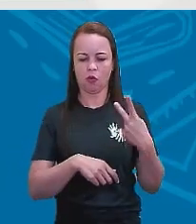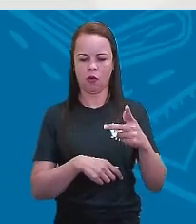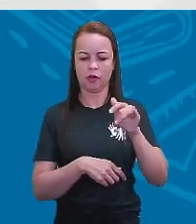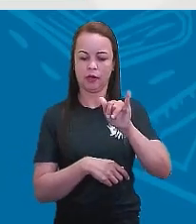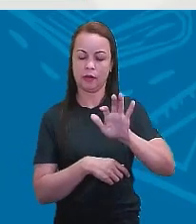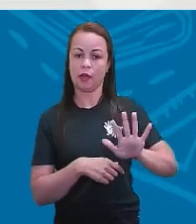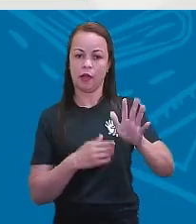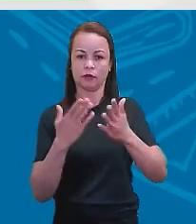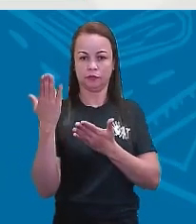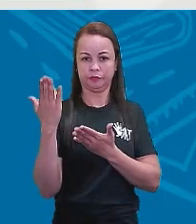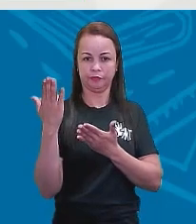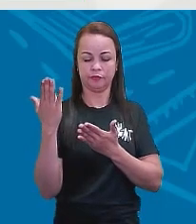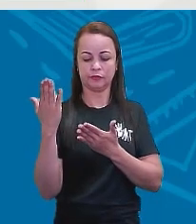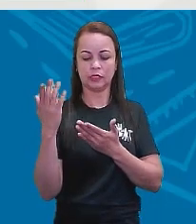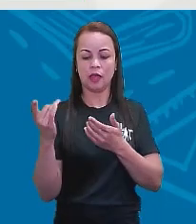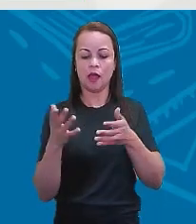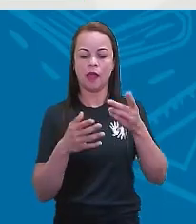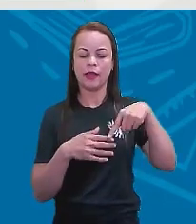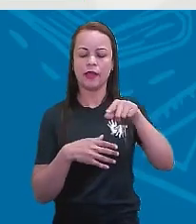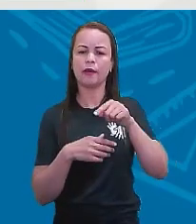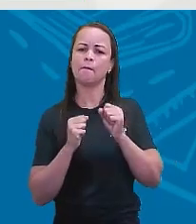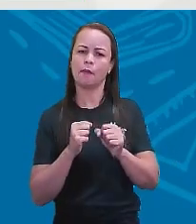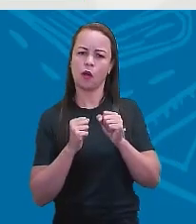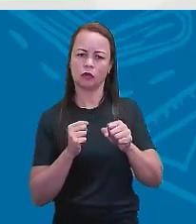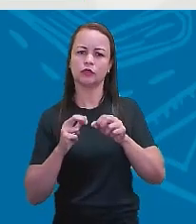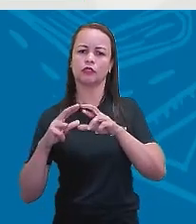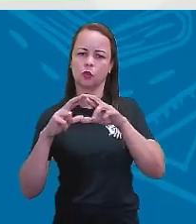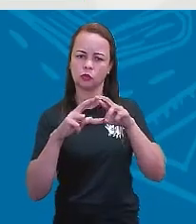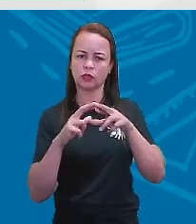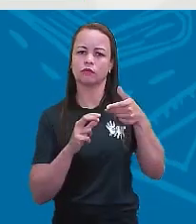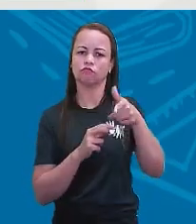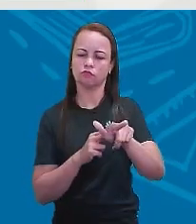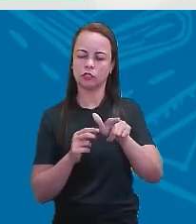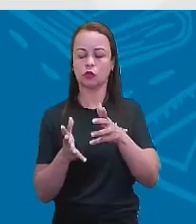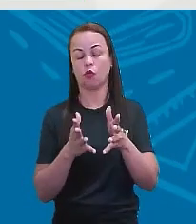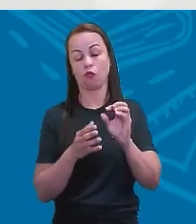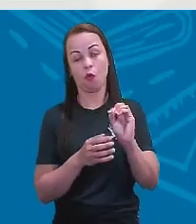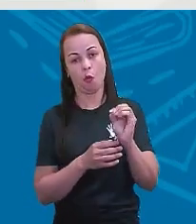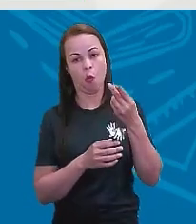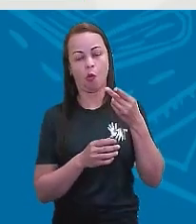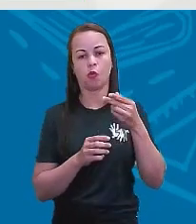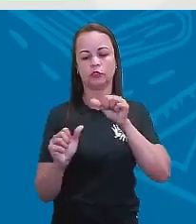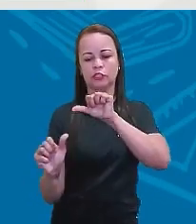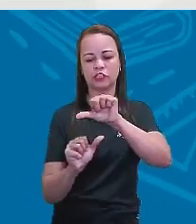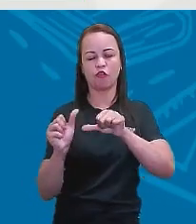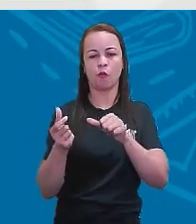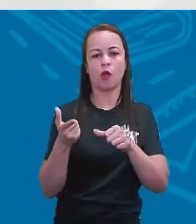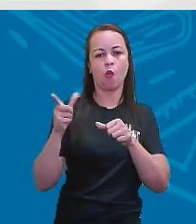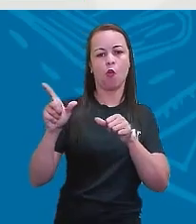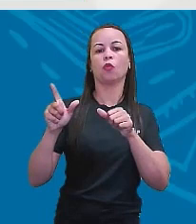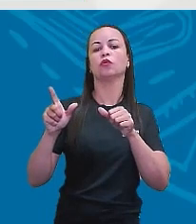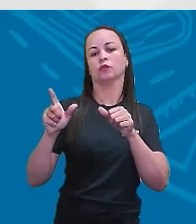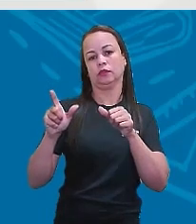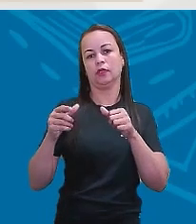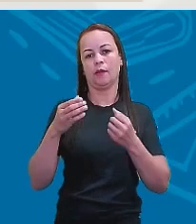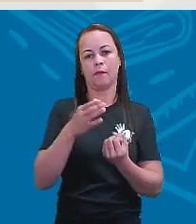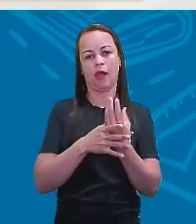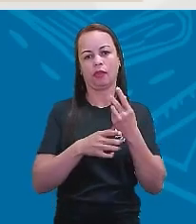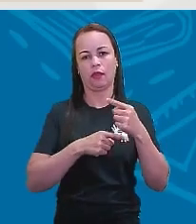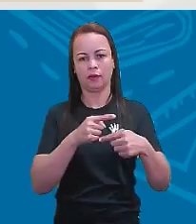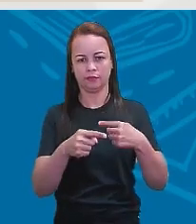imagem, esses materiais que eles podem ser reutilizáveis ou eles podem ser transformados em outra matéria-prima,